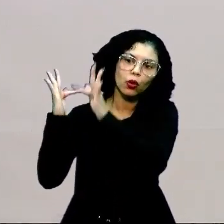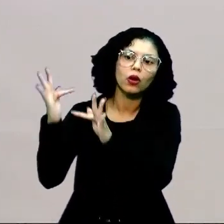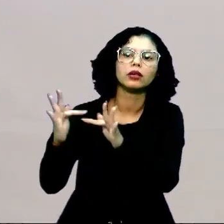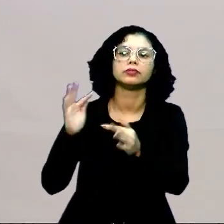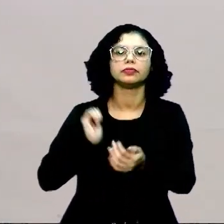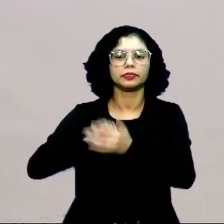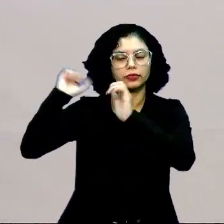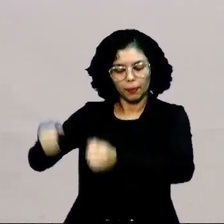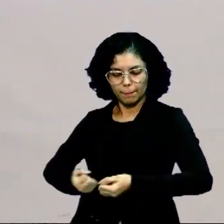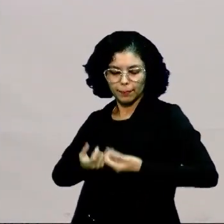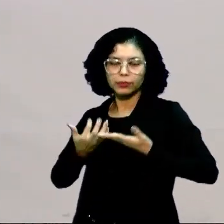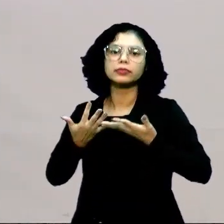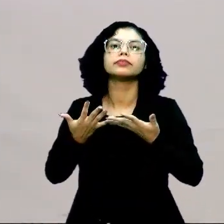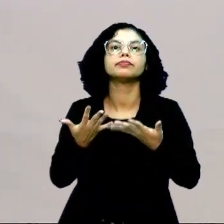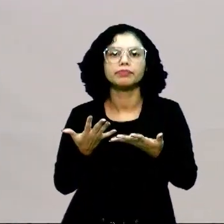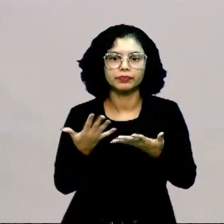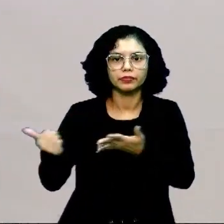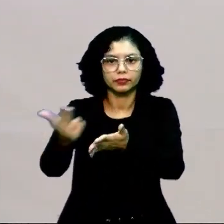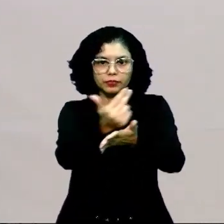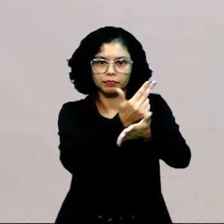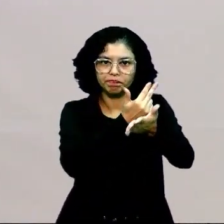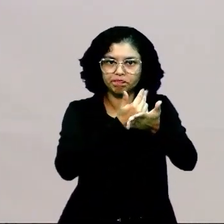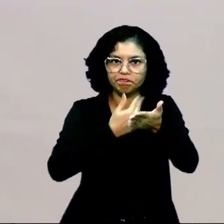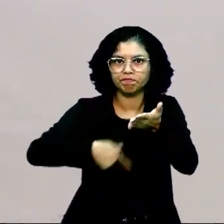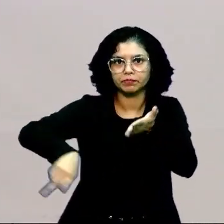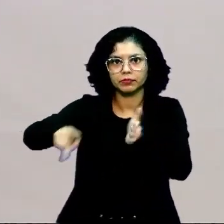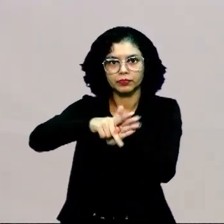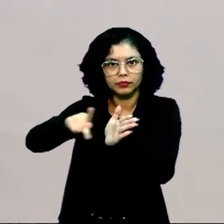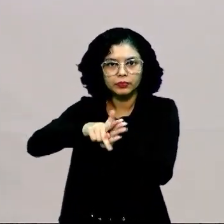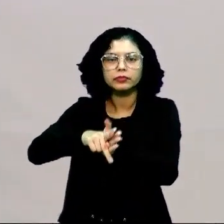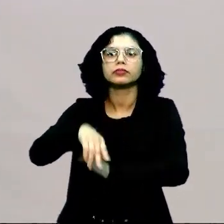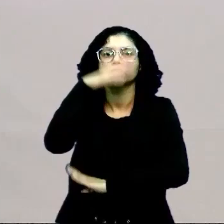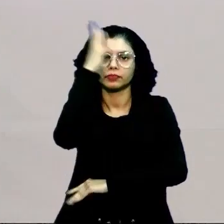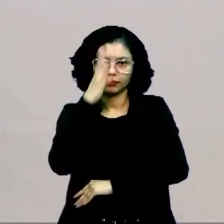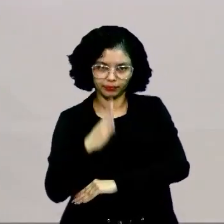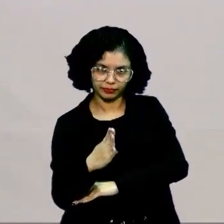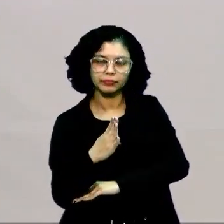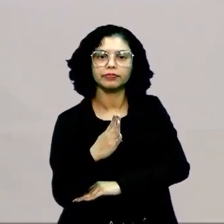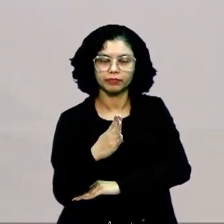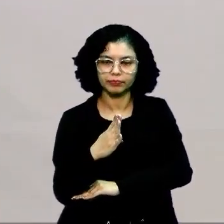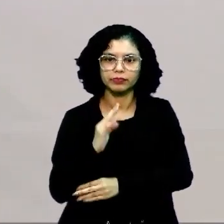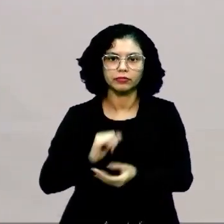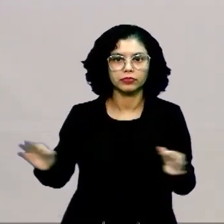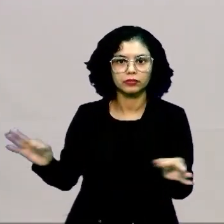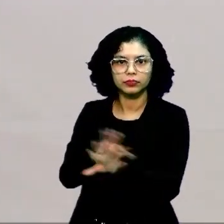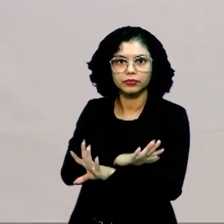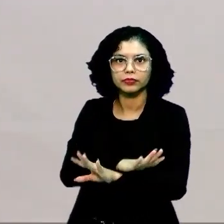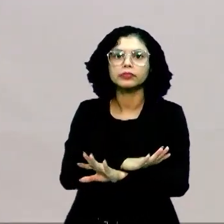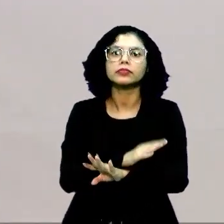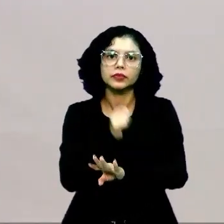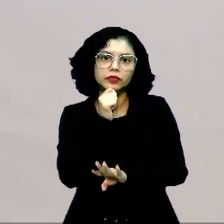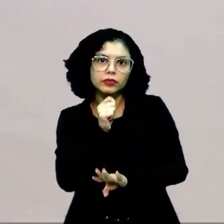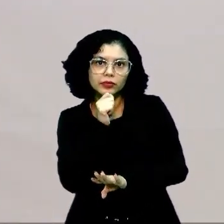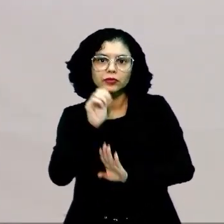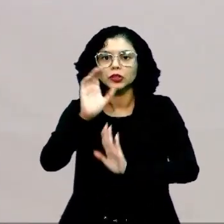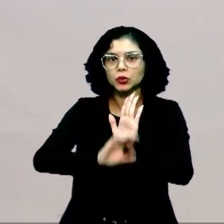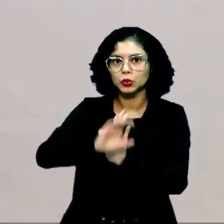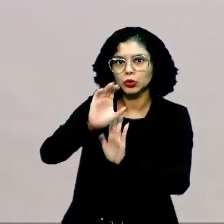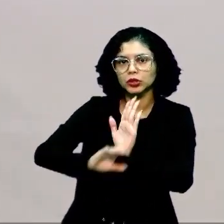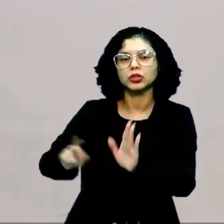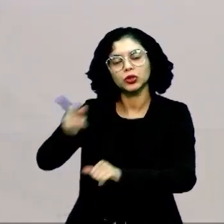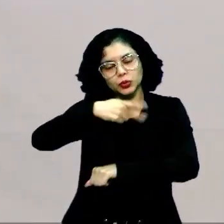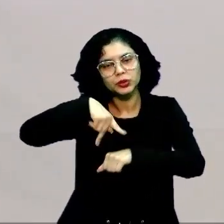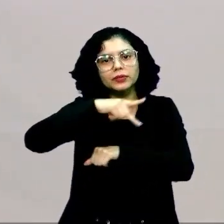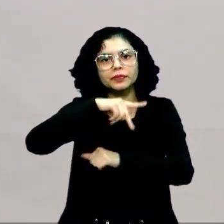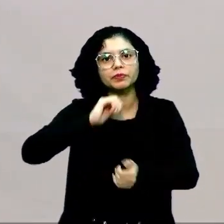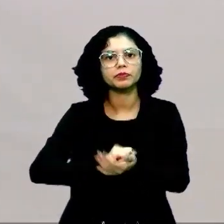temos manifestações artísticas que são próprias e que acabam contribuindo com a definição do nosso